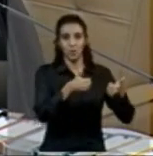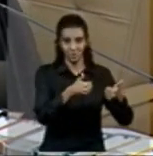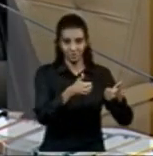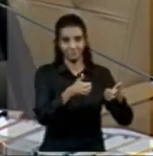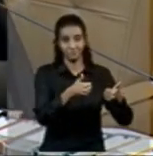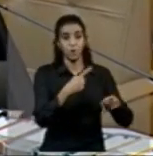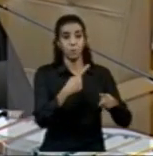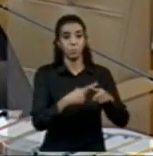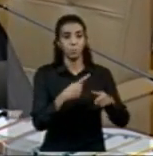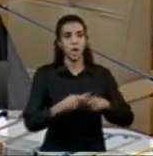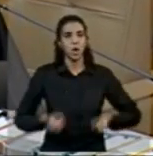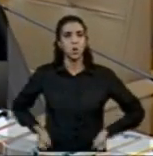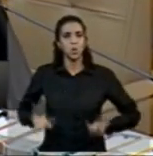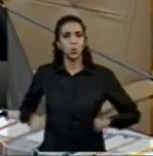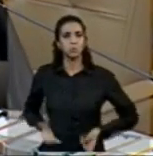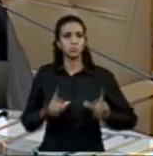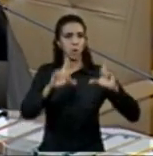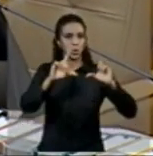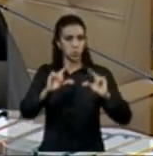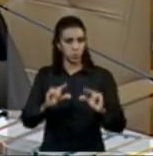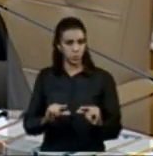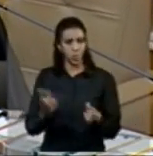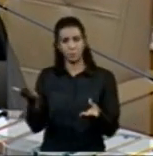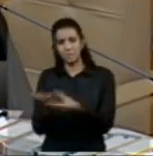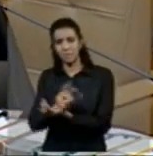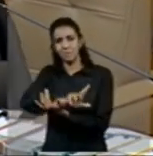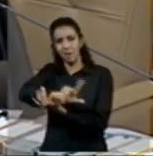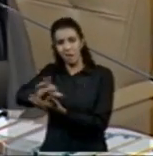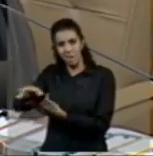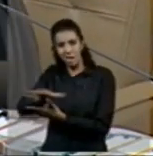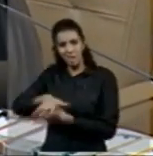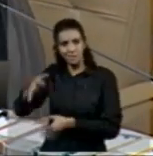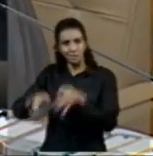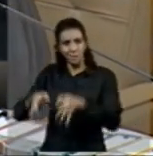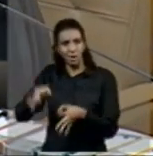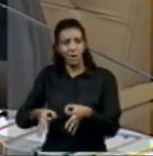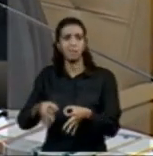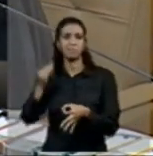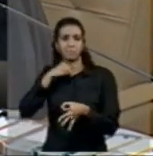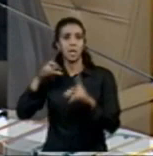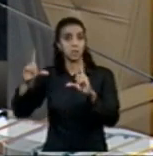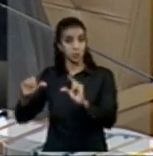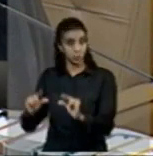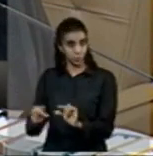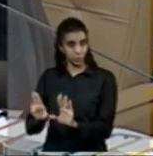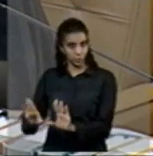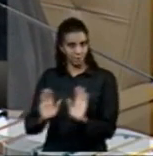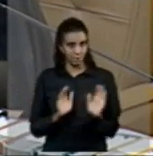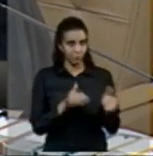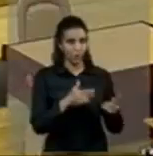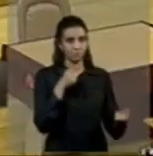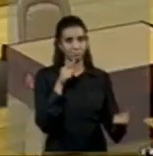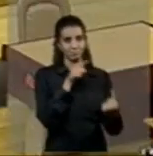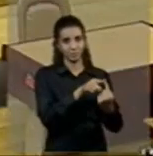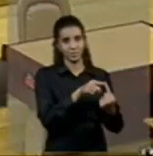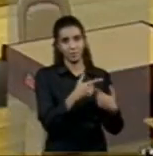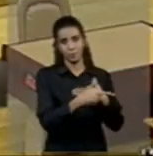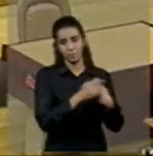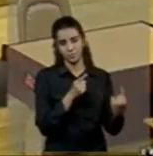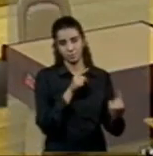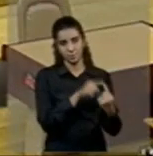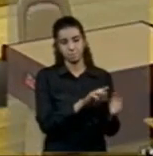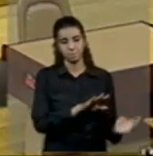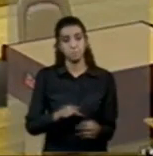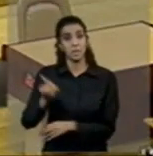da redução dos custos trabalhistas e da precarização do trabalho. Colacionam ainda a perspectiva